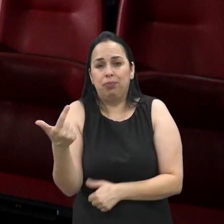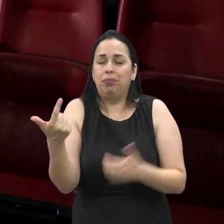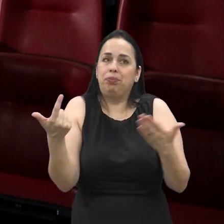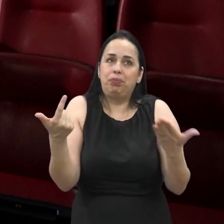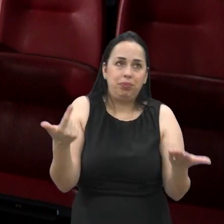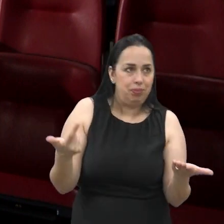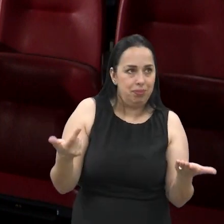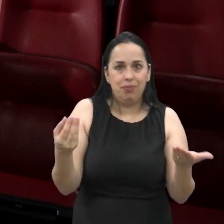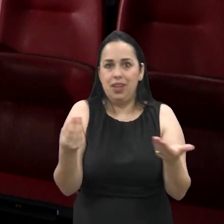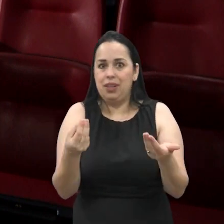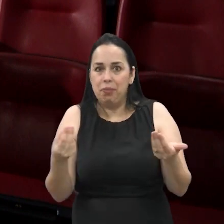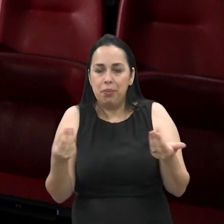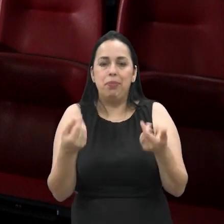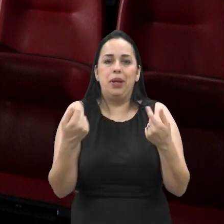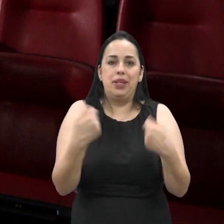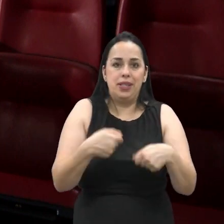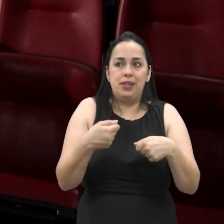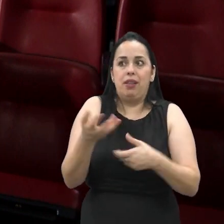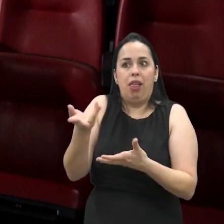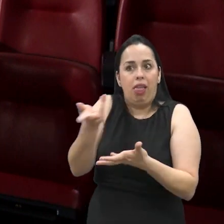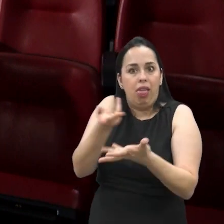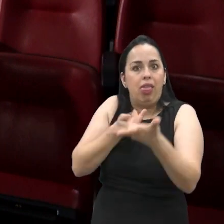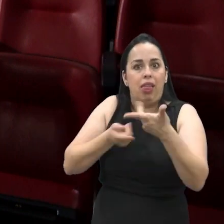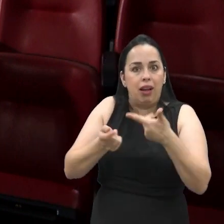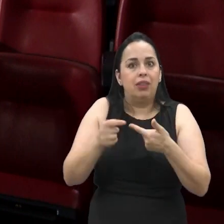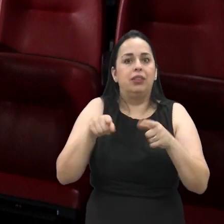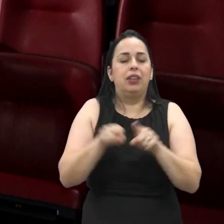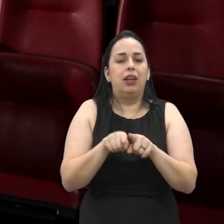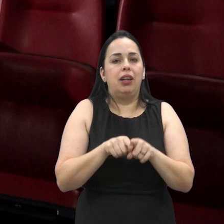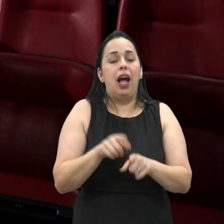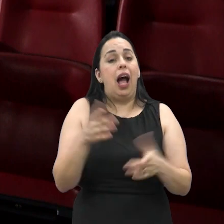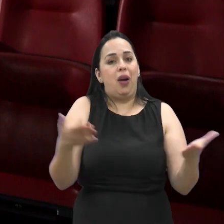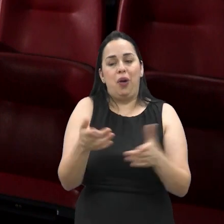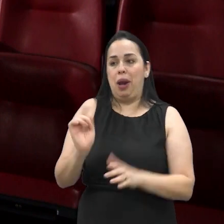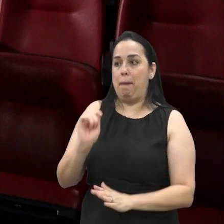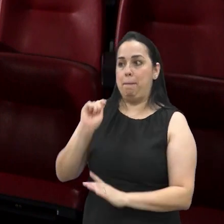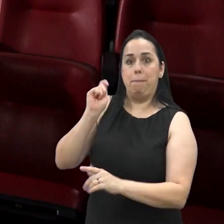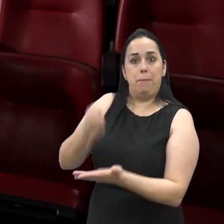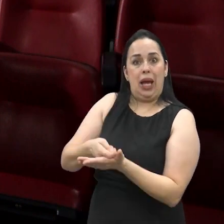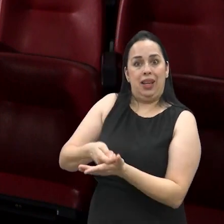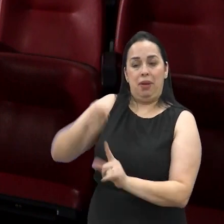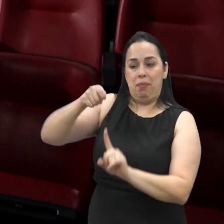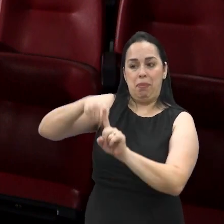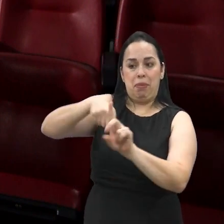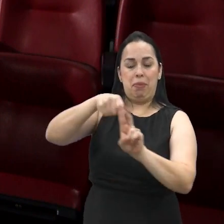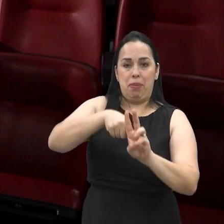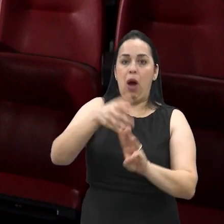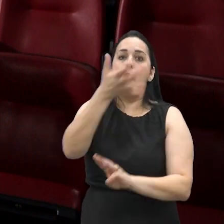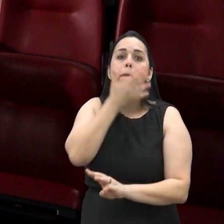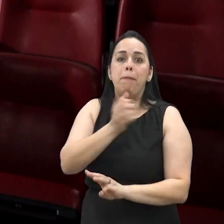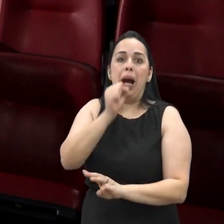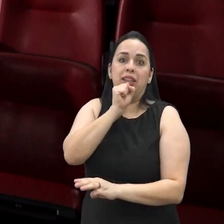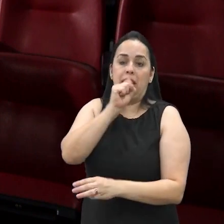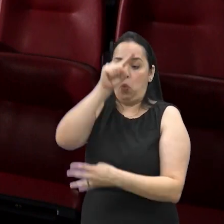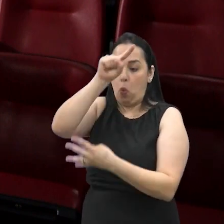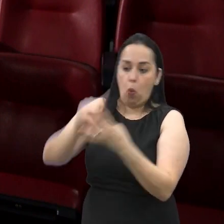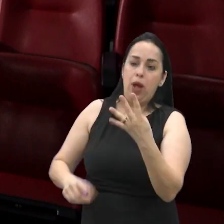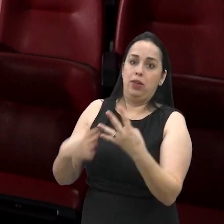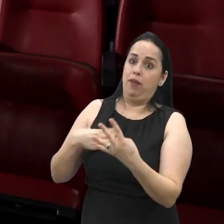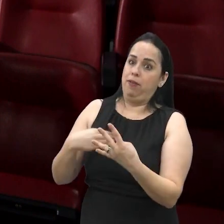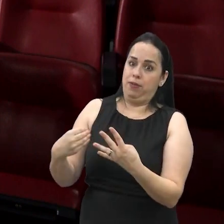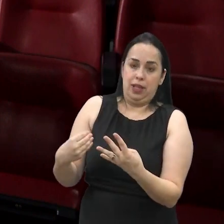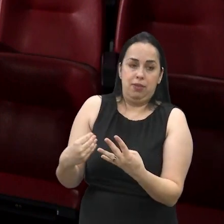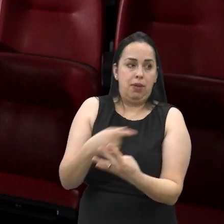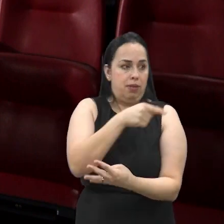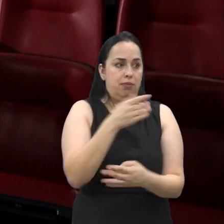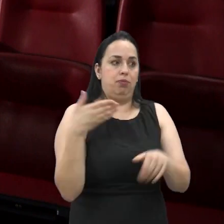ter algum trabalho para isso. Agora é difícil, aí a pessoa assina um streaming em casa, o pai, né, tem 4 filhos,